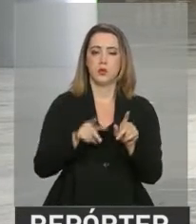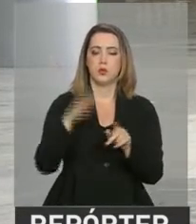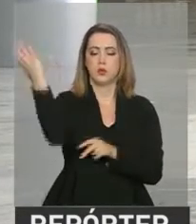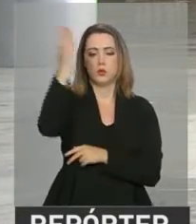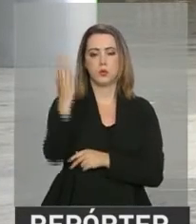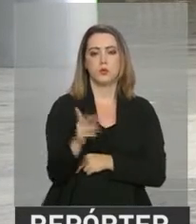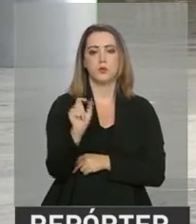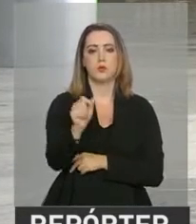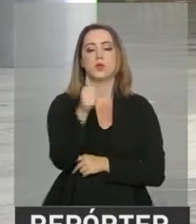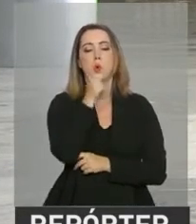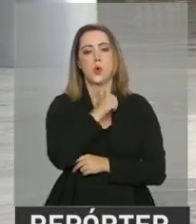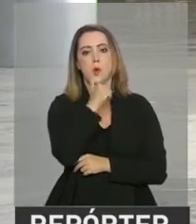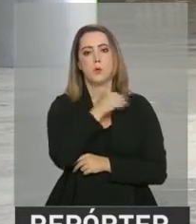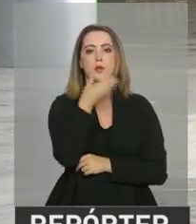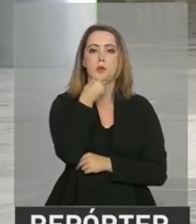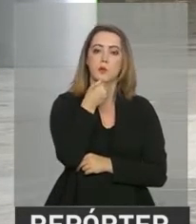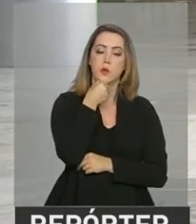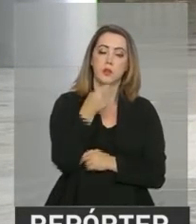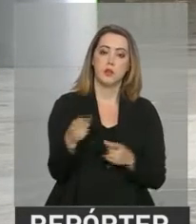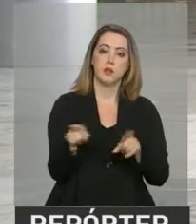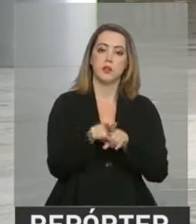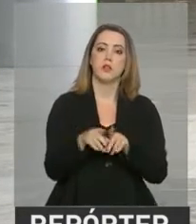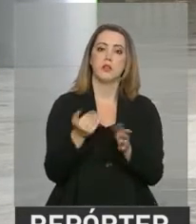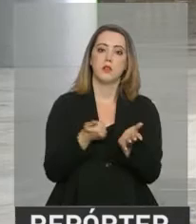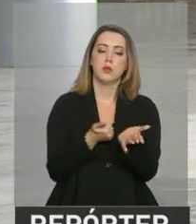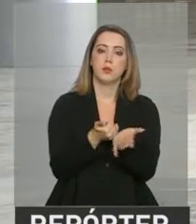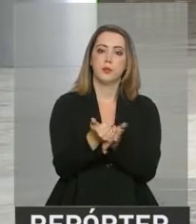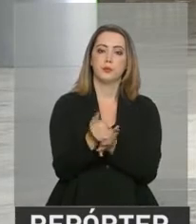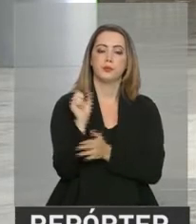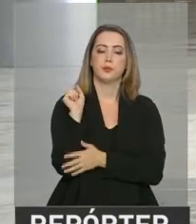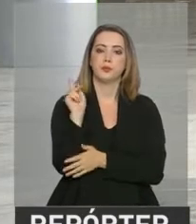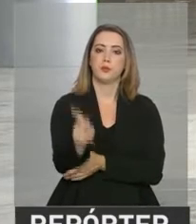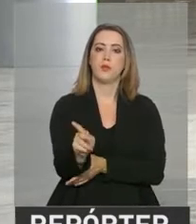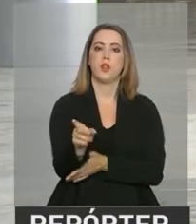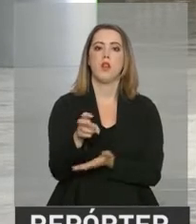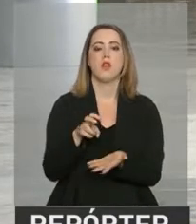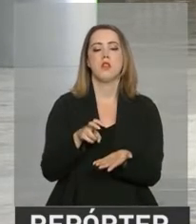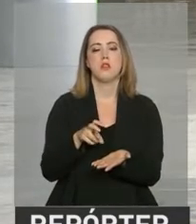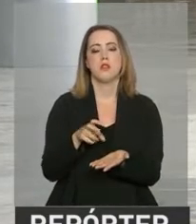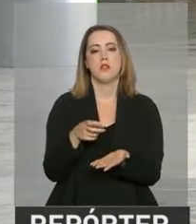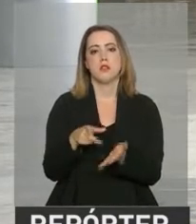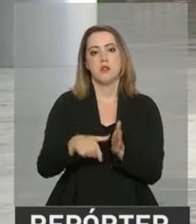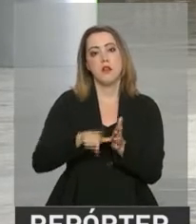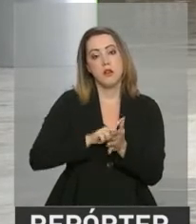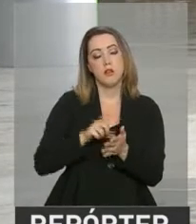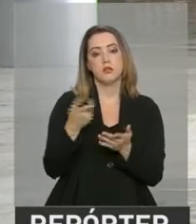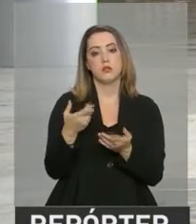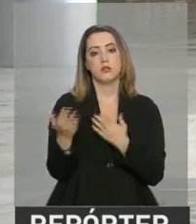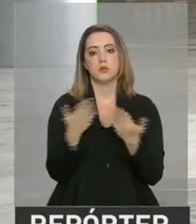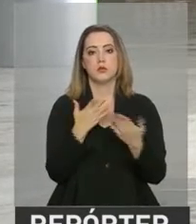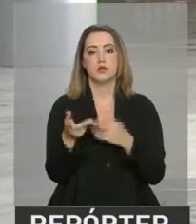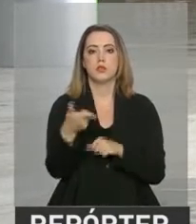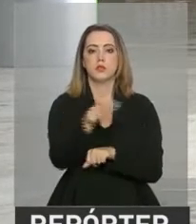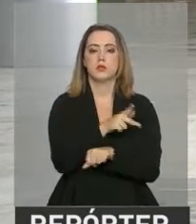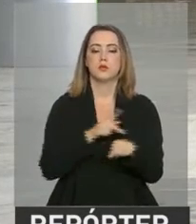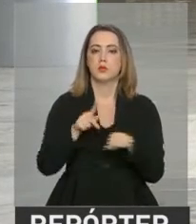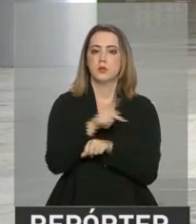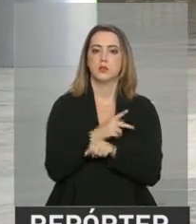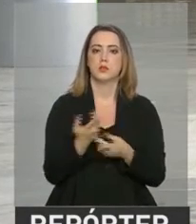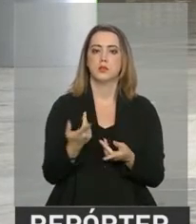brasileiro ea brasileira ainda se aposentam muito cedo tanto em relação a países desenvolvidos quanto em desenvolvimento